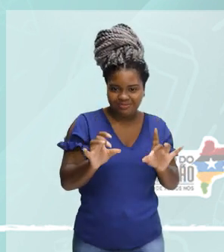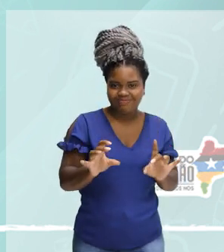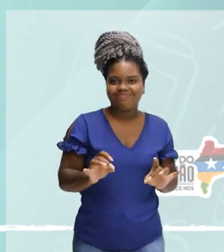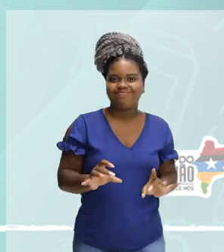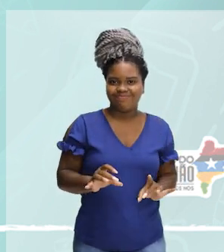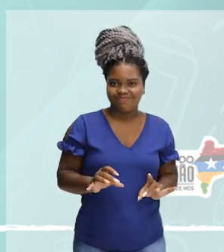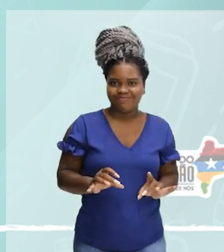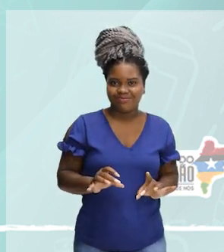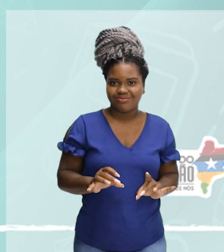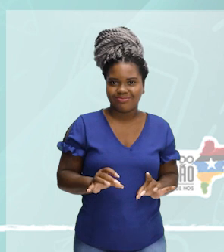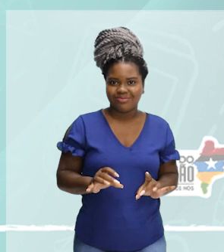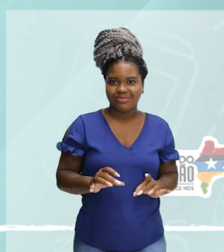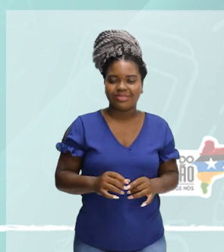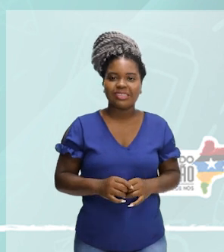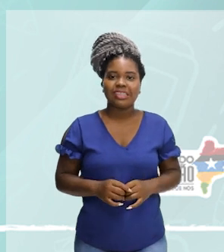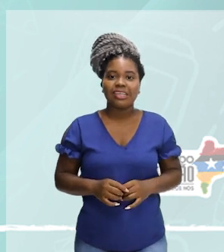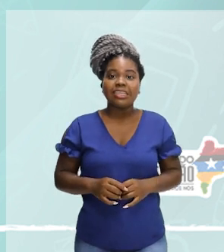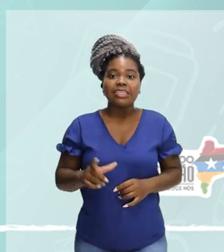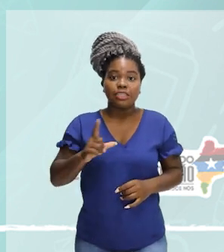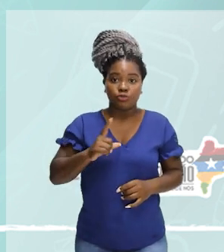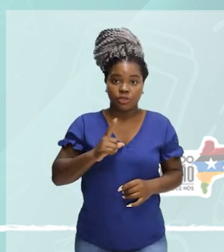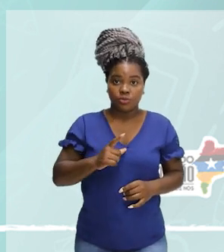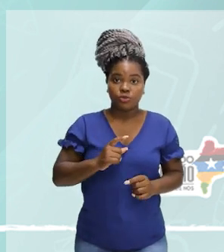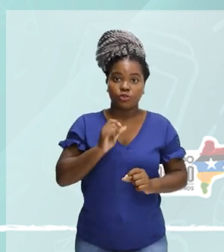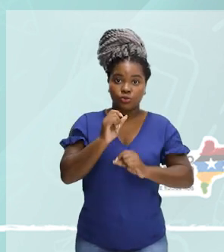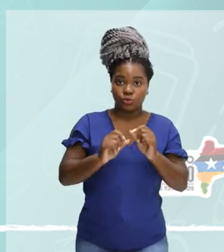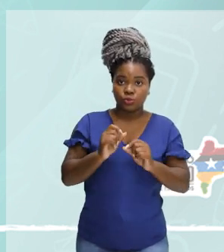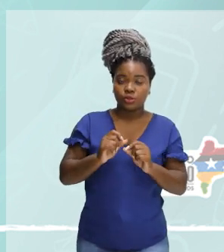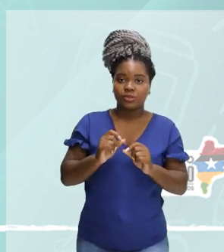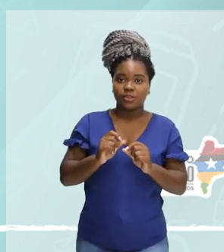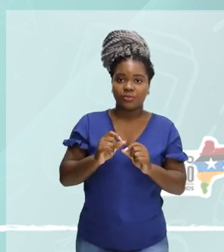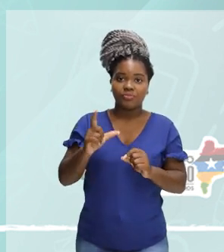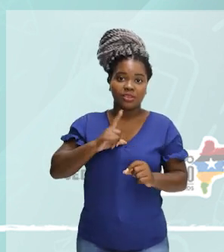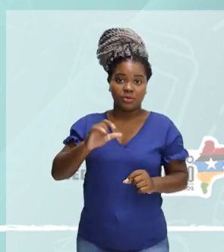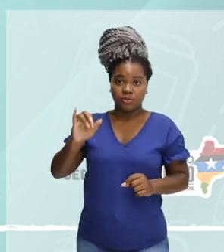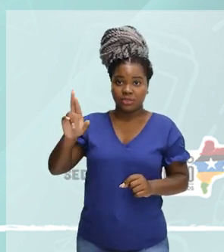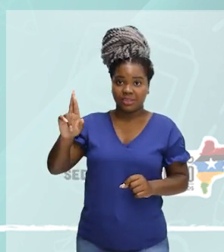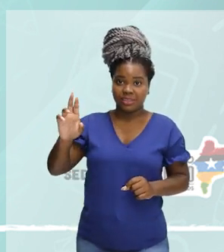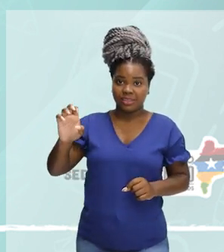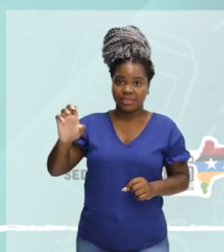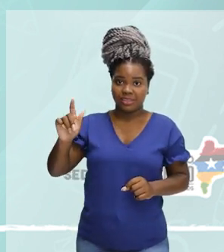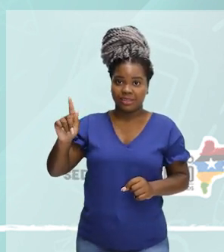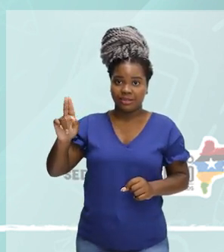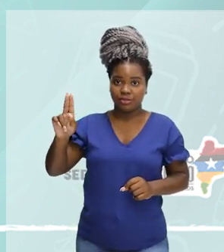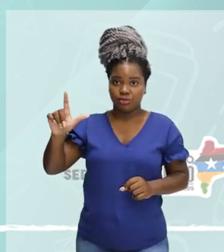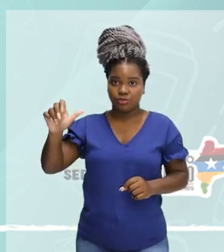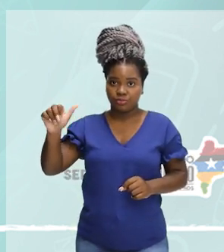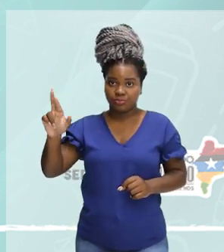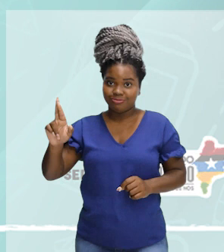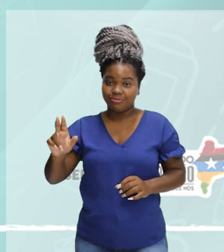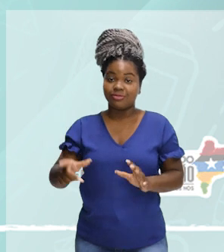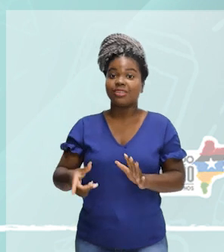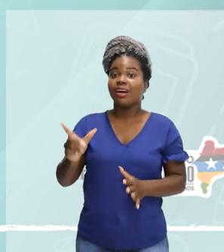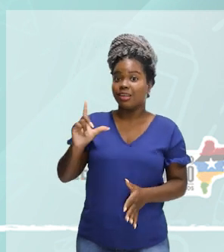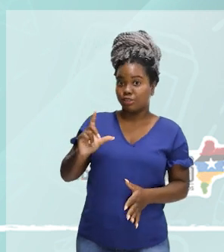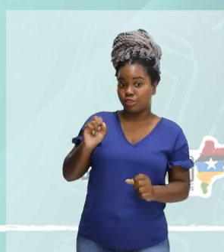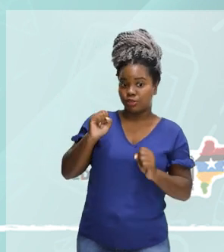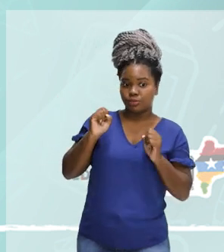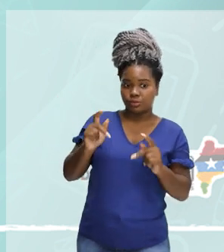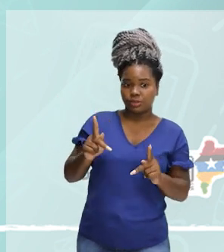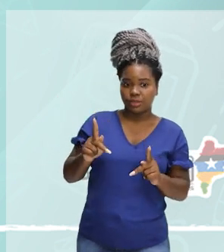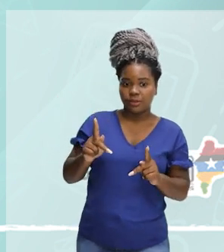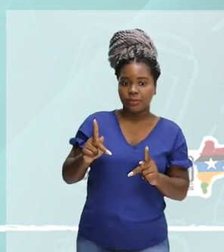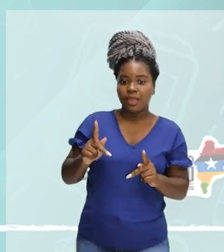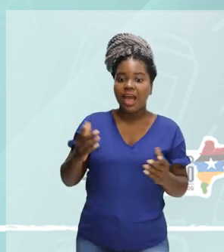aqui eu tenho superlativos irregulares, certo? Aqui eu vou ter outra forma para esse superlativo,